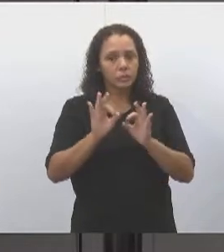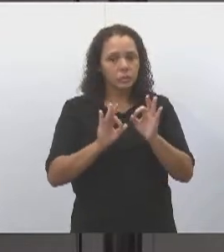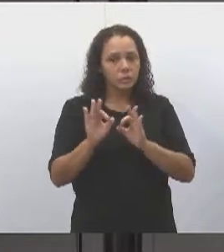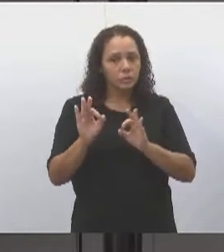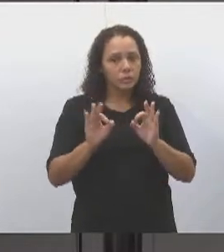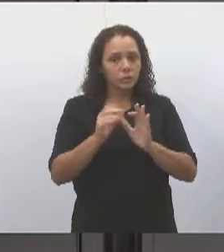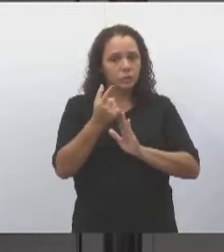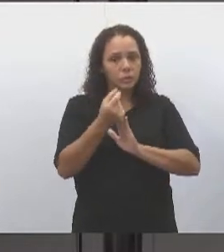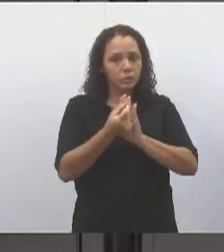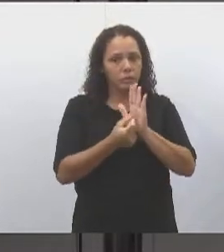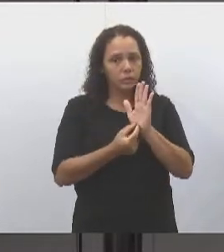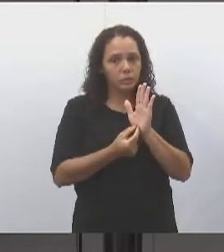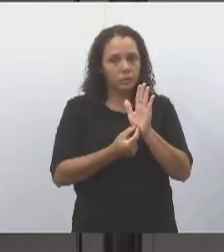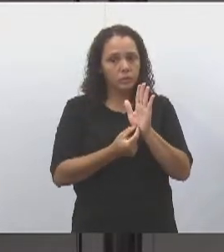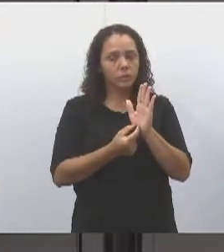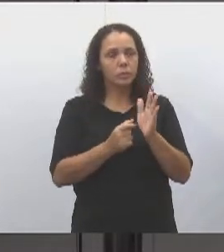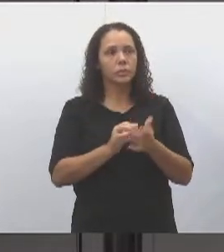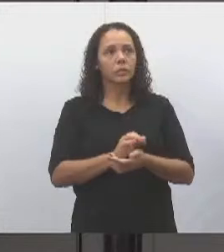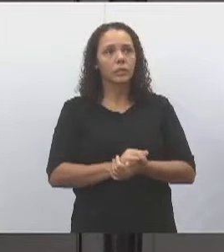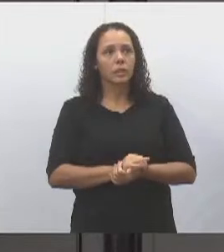a sua esboço aqui,